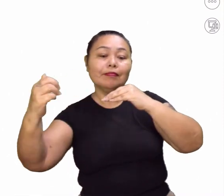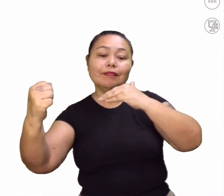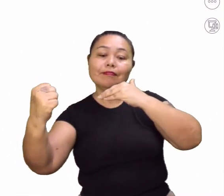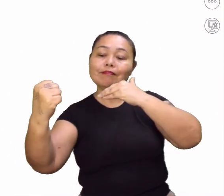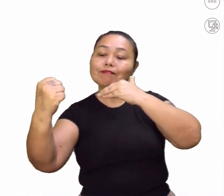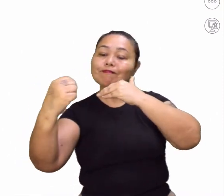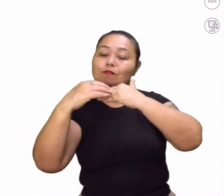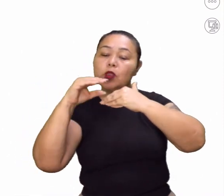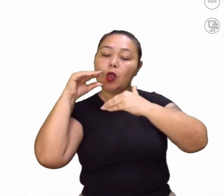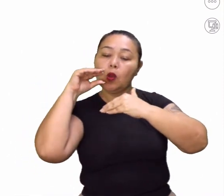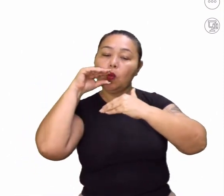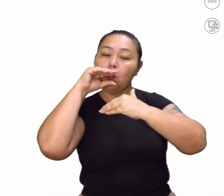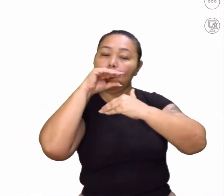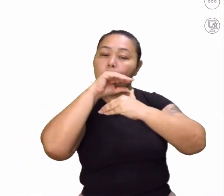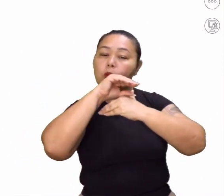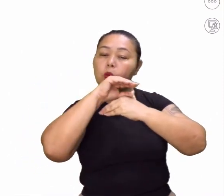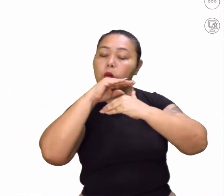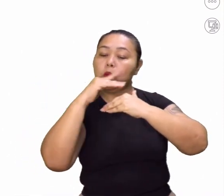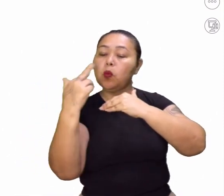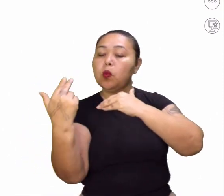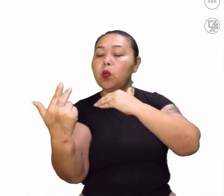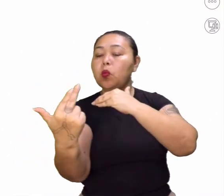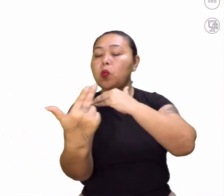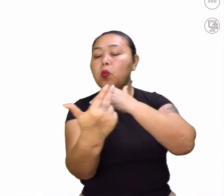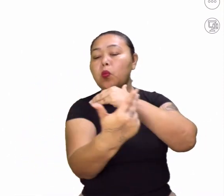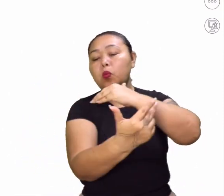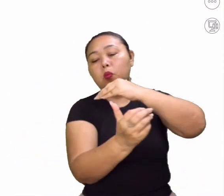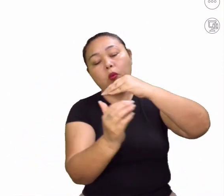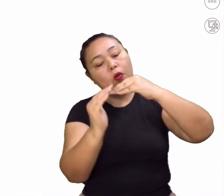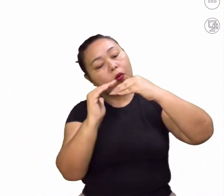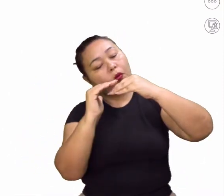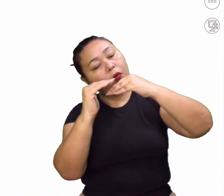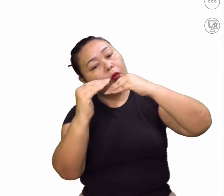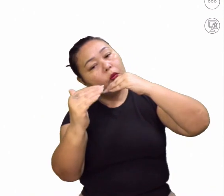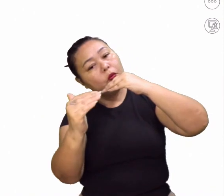não é aquecida de maneira uniforme pelos raios solares.